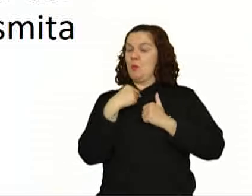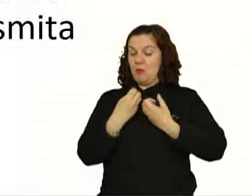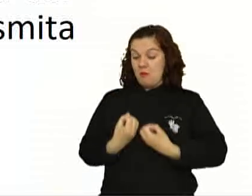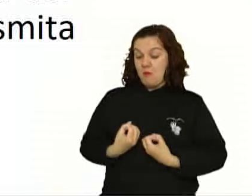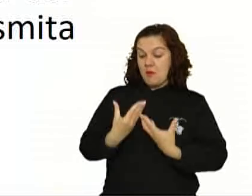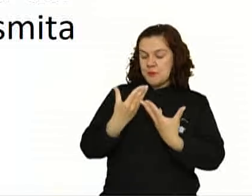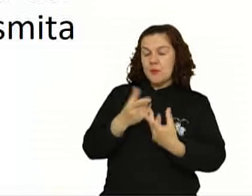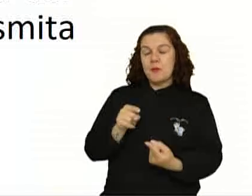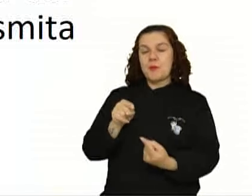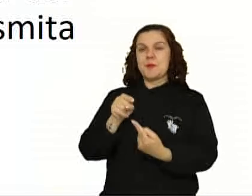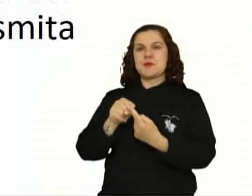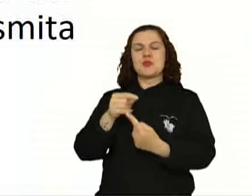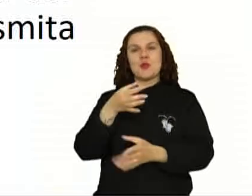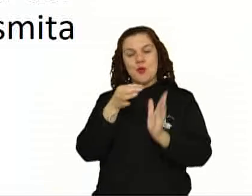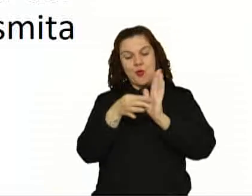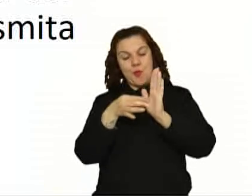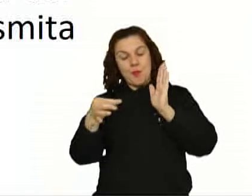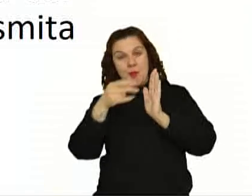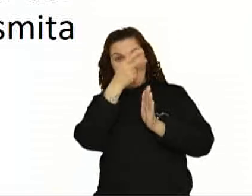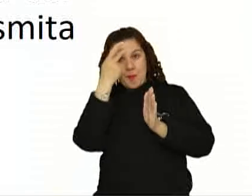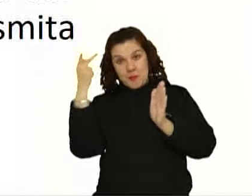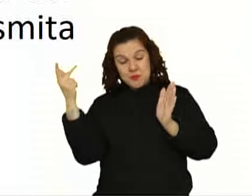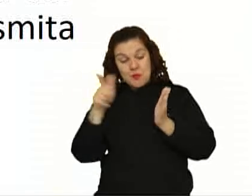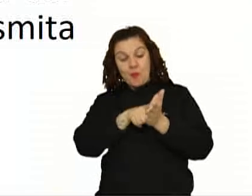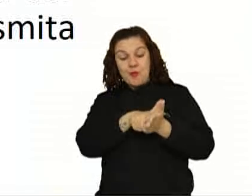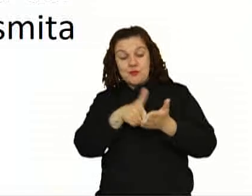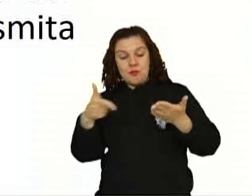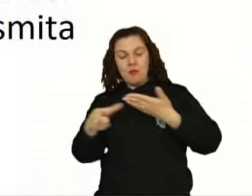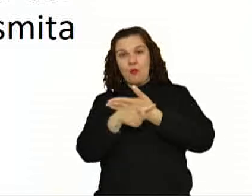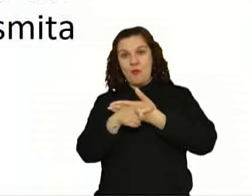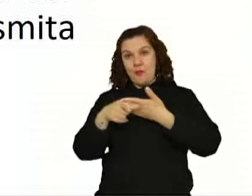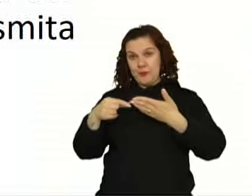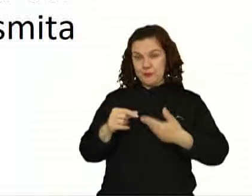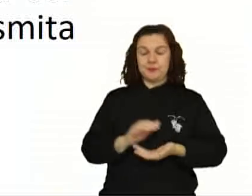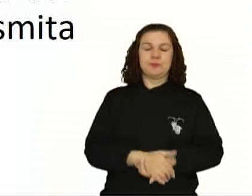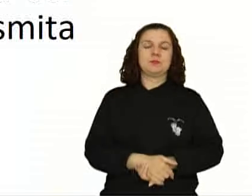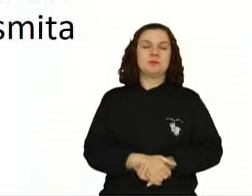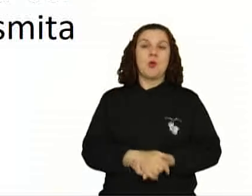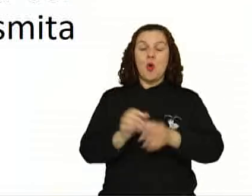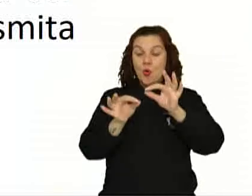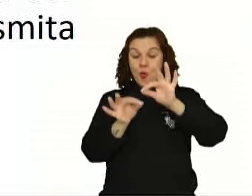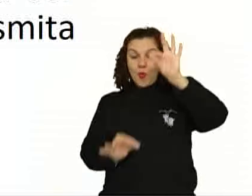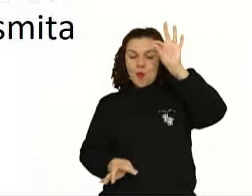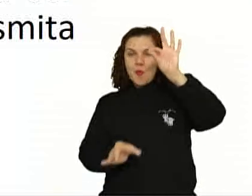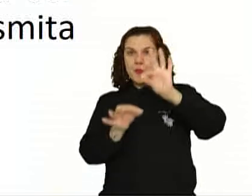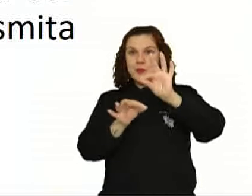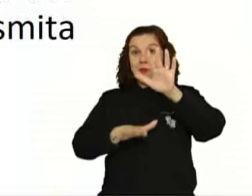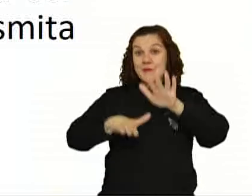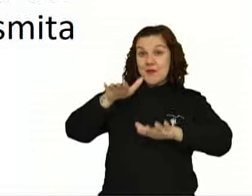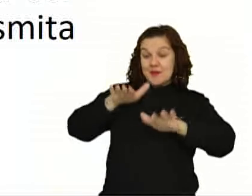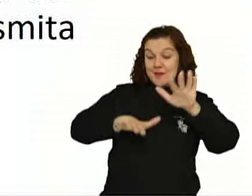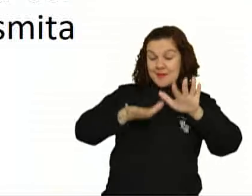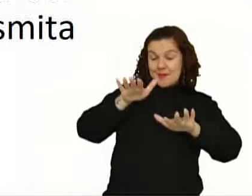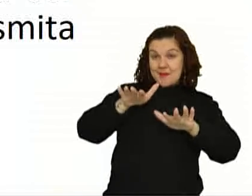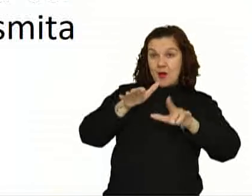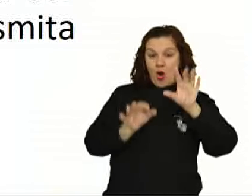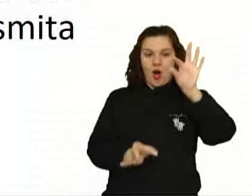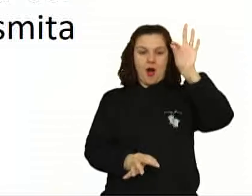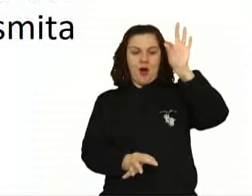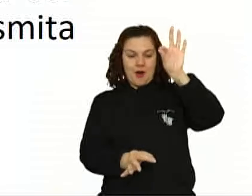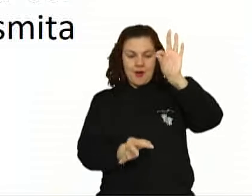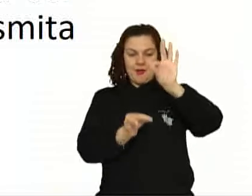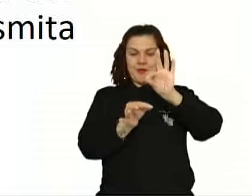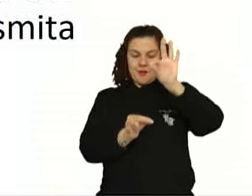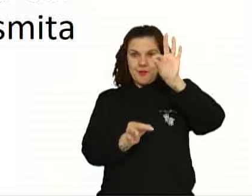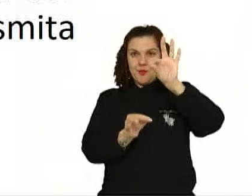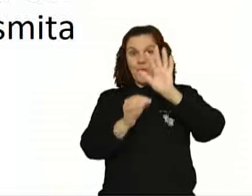a intenção ou opinião do jornal ou jornalista. O tamanho da notícia irá variar de